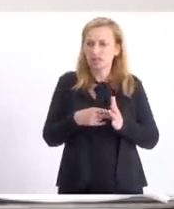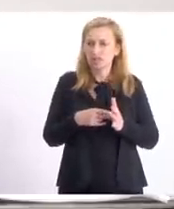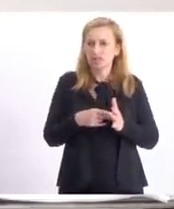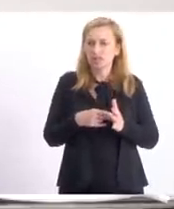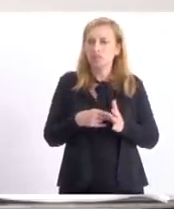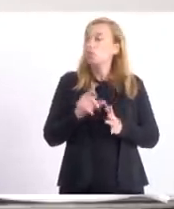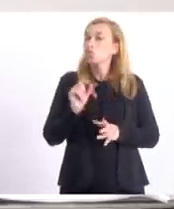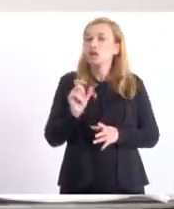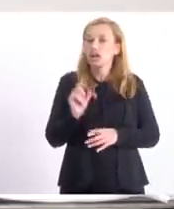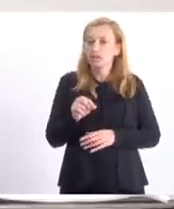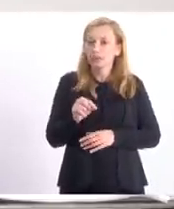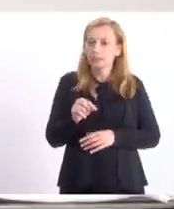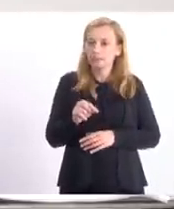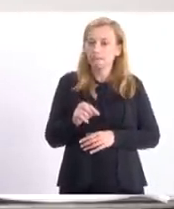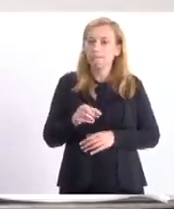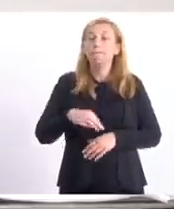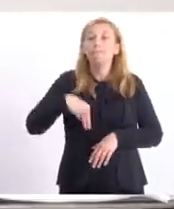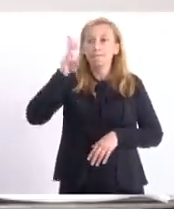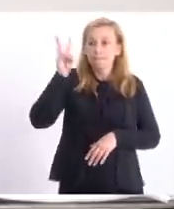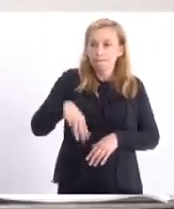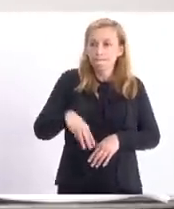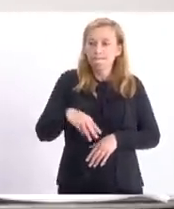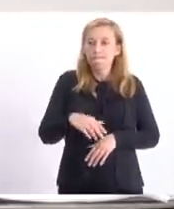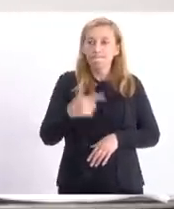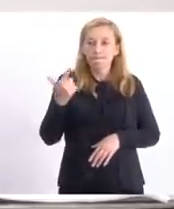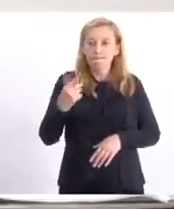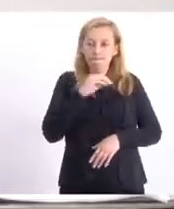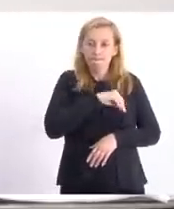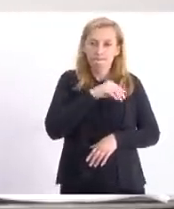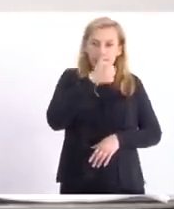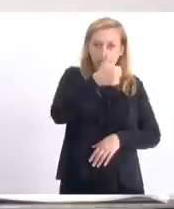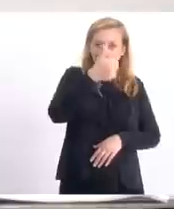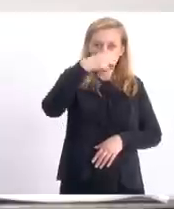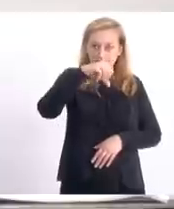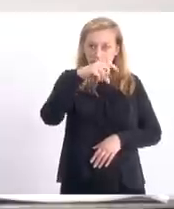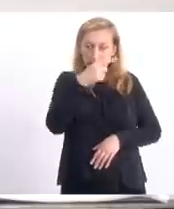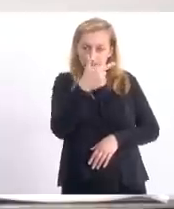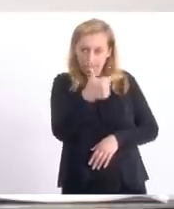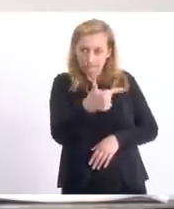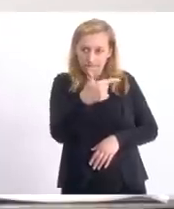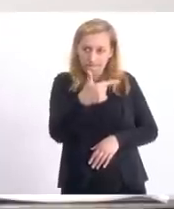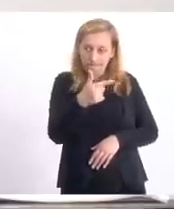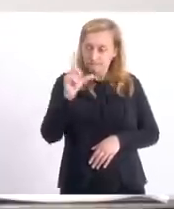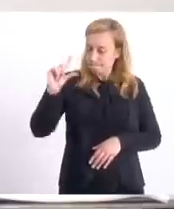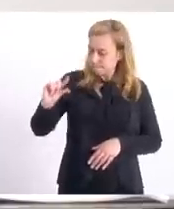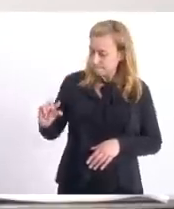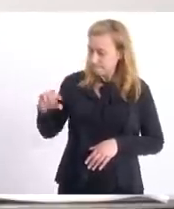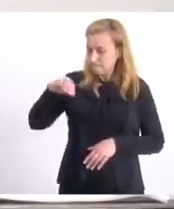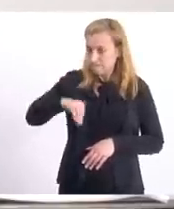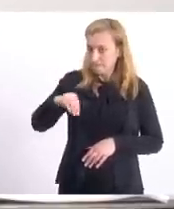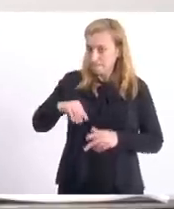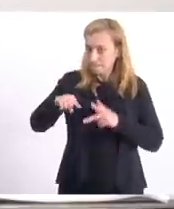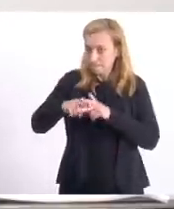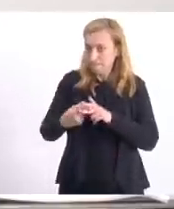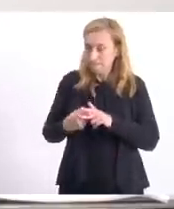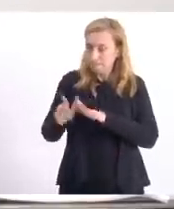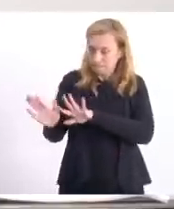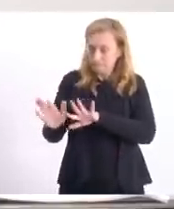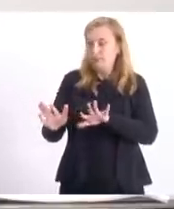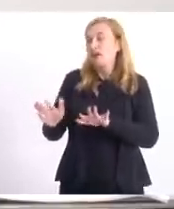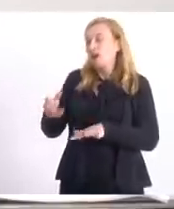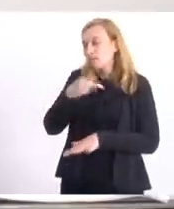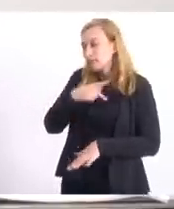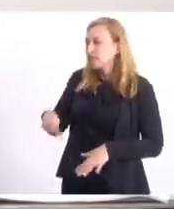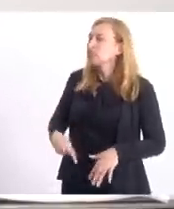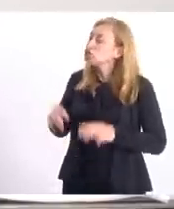irredutibilidade, dizer a quem já ganha o 192 que ele vai ganhar menos, para corrigir quem ganha 122. De novo, Márcio. Não, presidente, é só